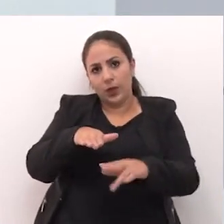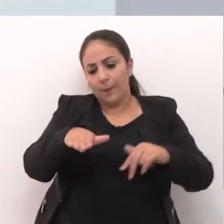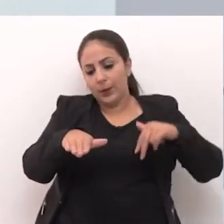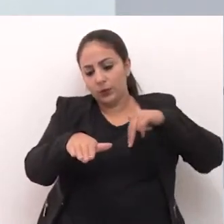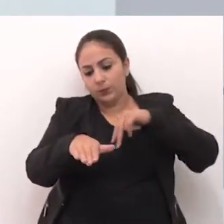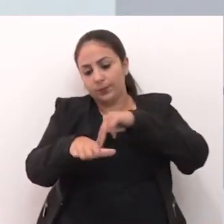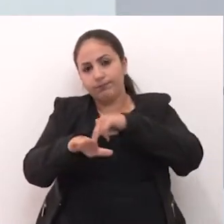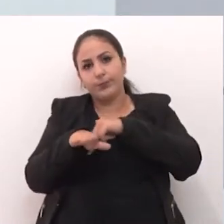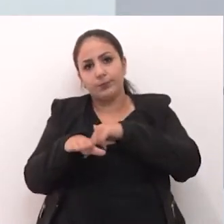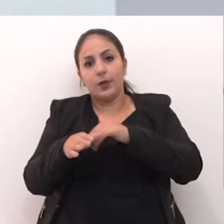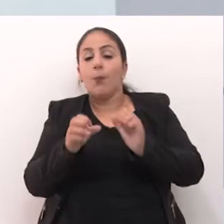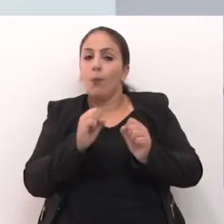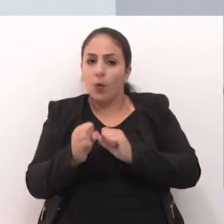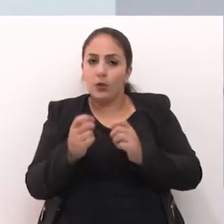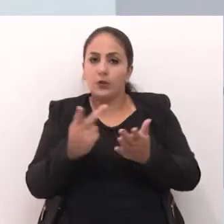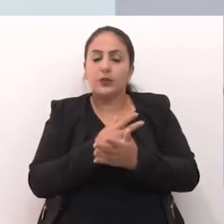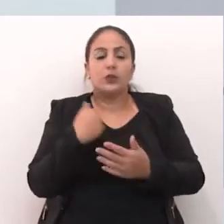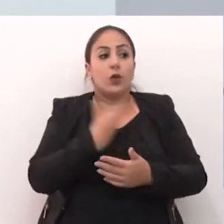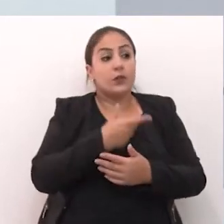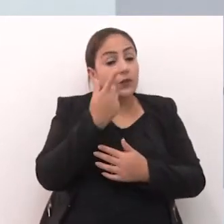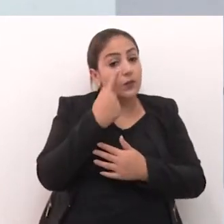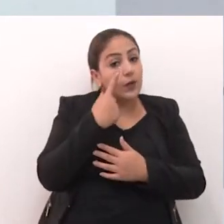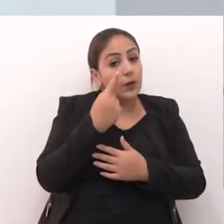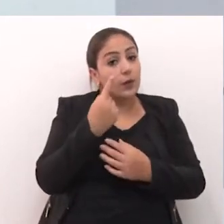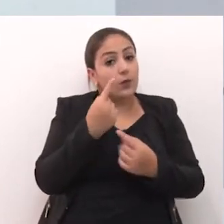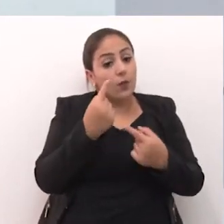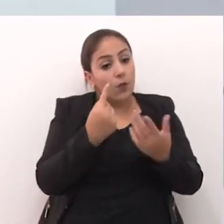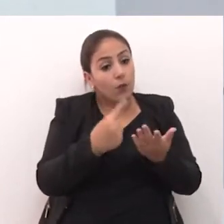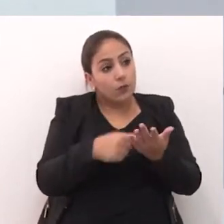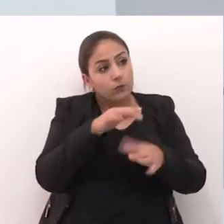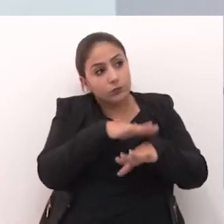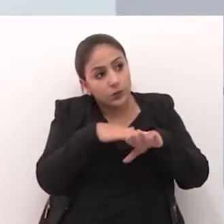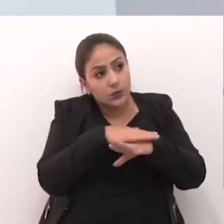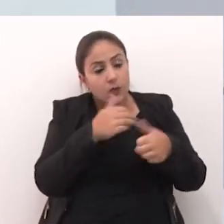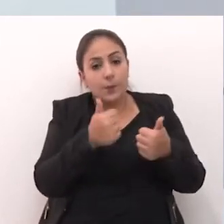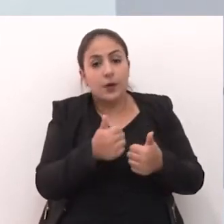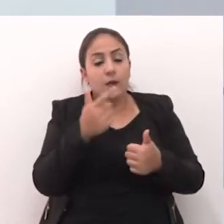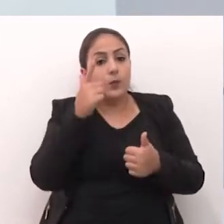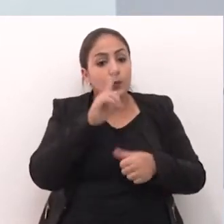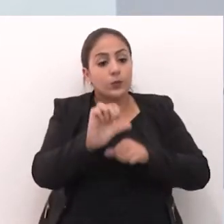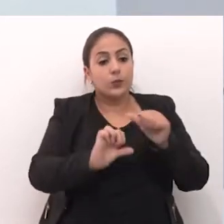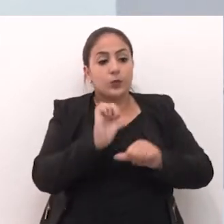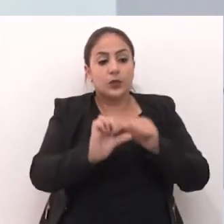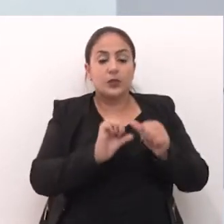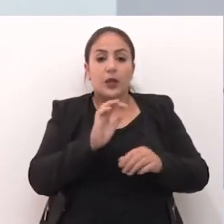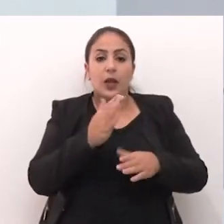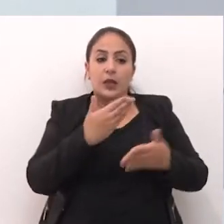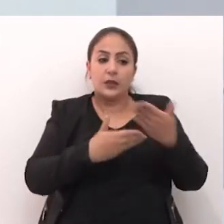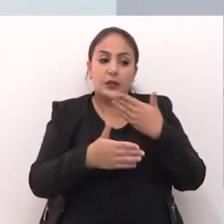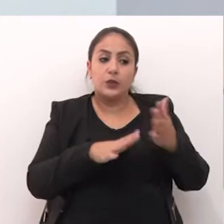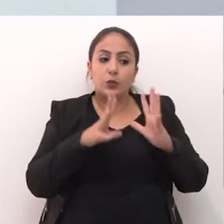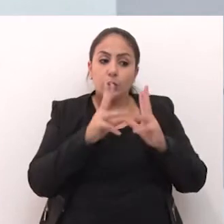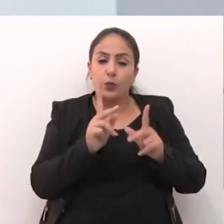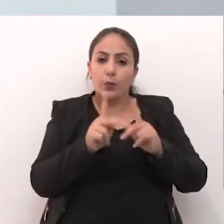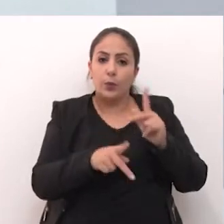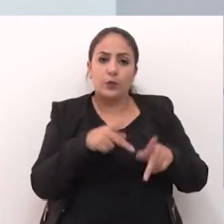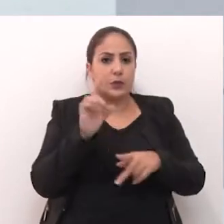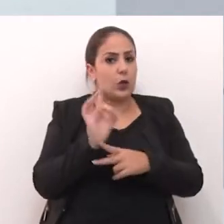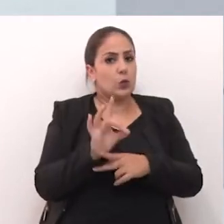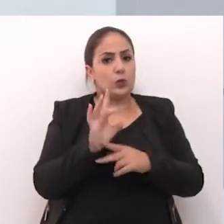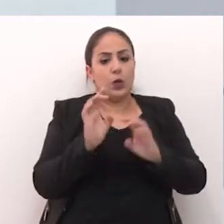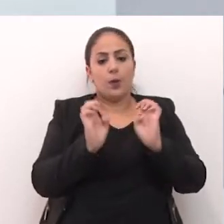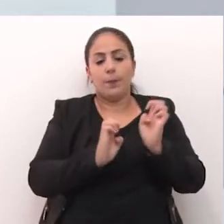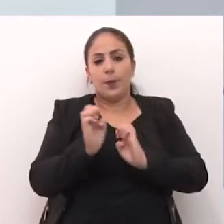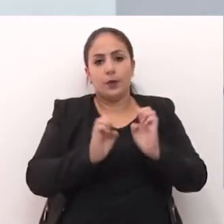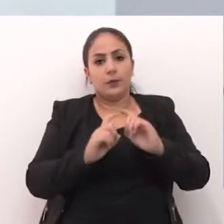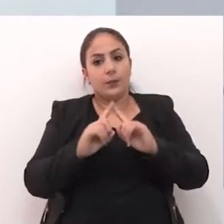um meio termo, discutir junto no Código de Postura e de Obras do município, se tiver que fazer uma alteração, que a gente faça, mas que beneficie a população. Não